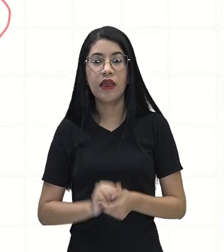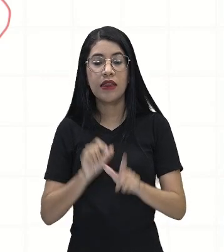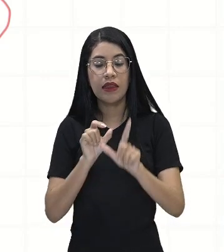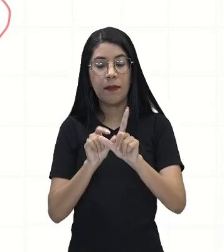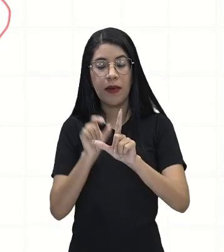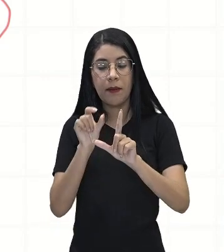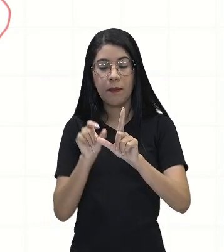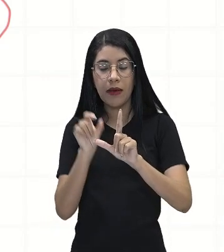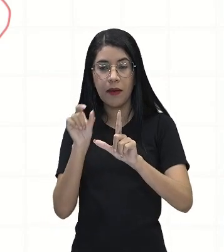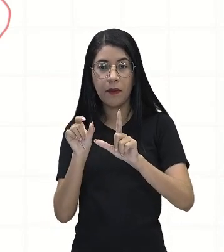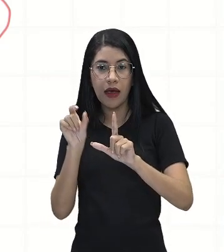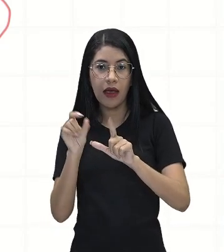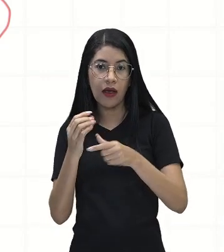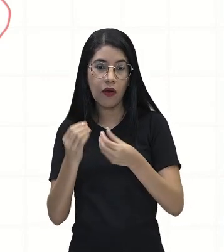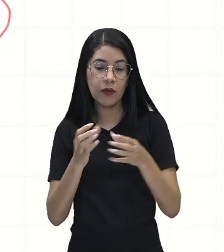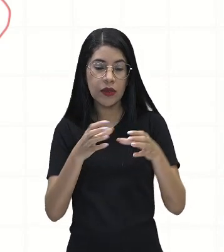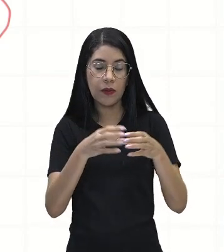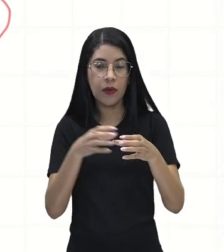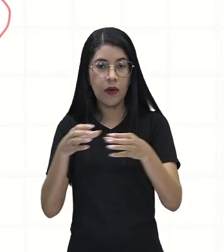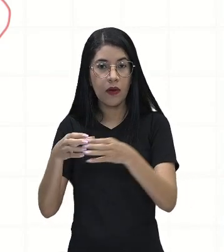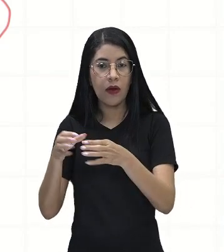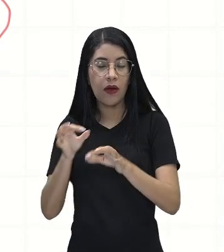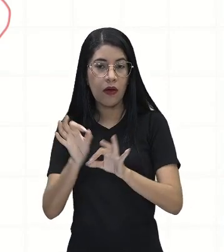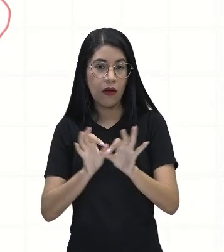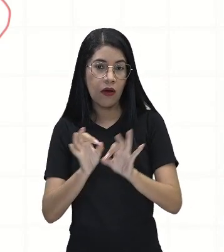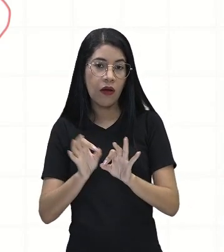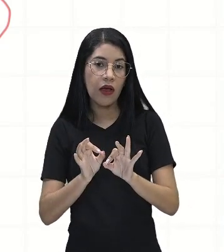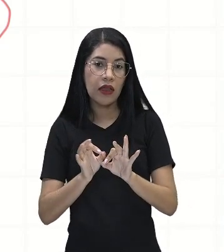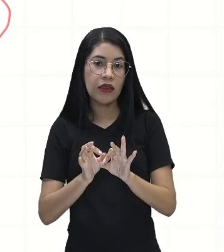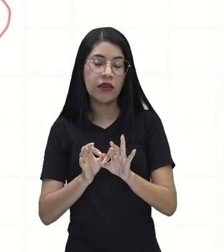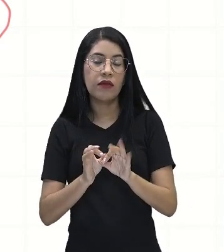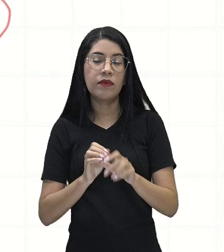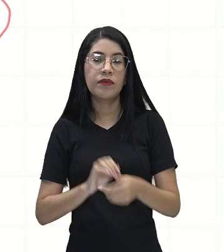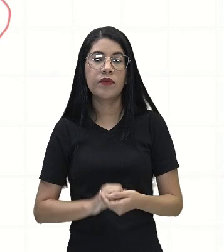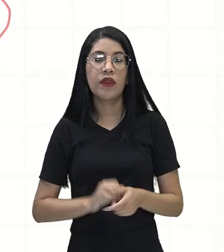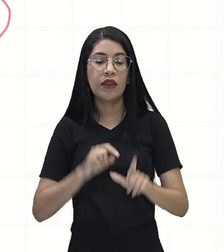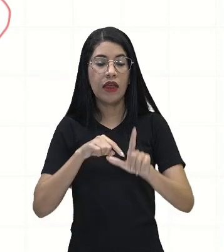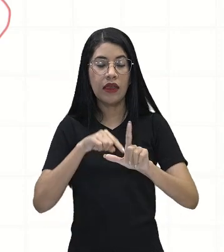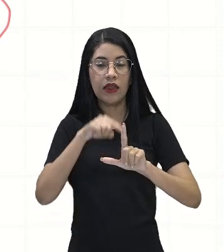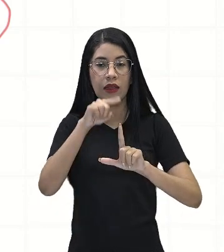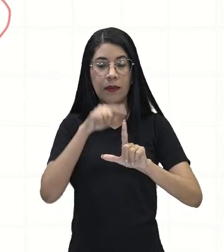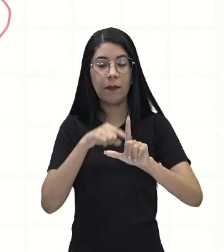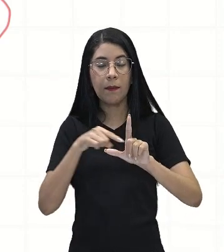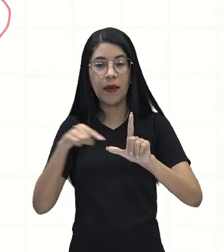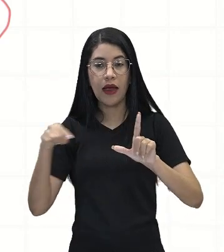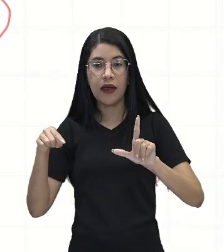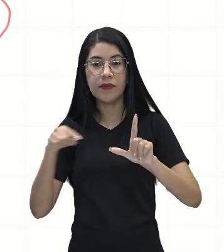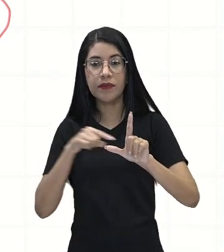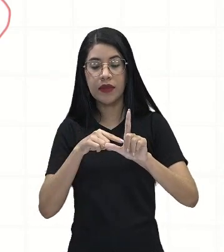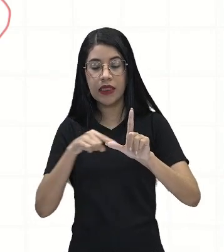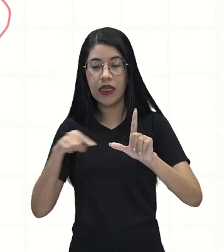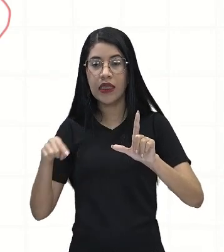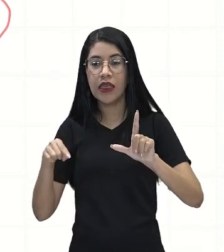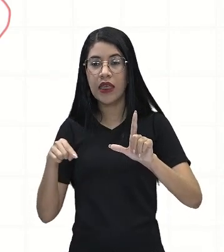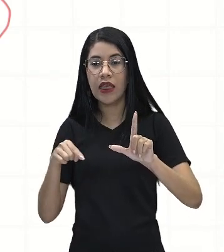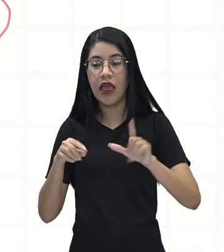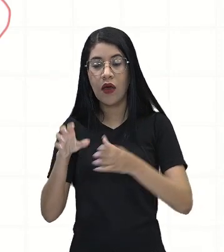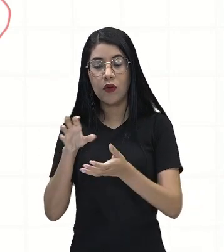categorias, elas são geralmente organizadas ao longo do eixo horizontal, certo? E